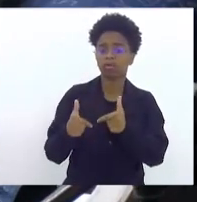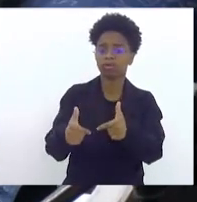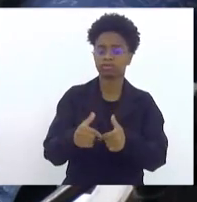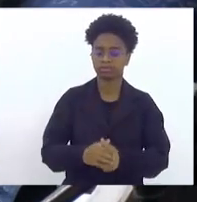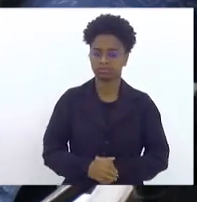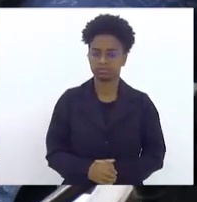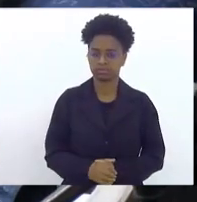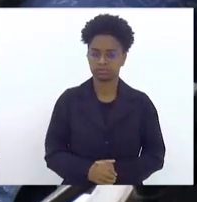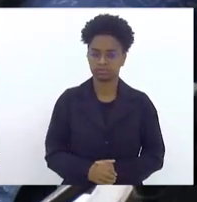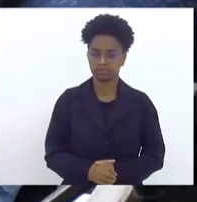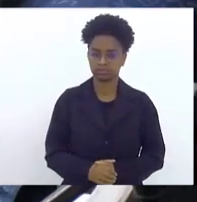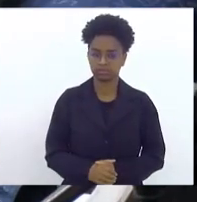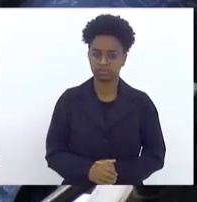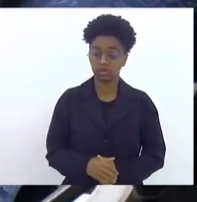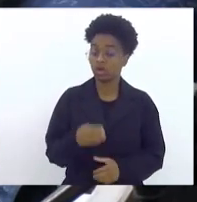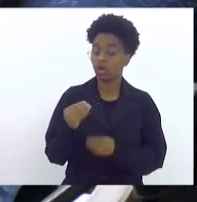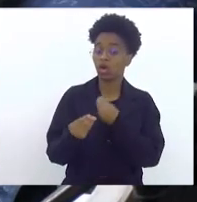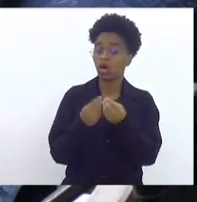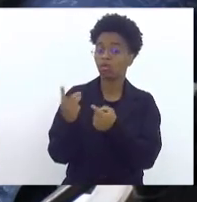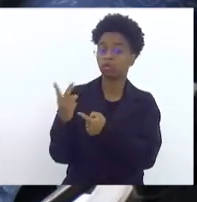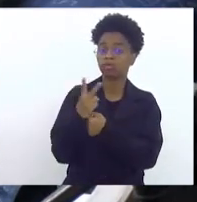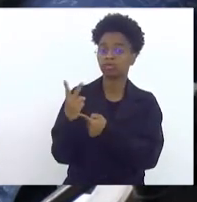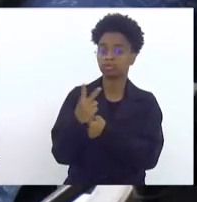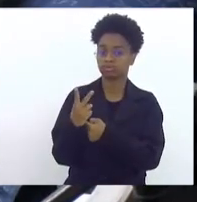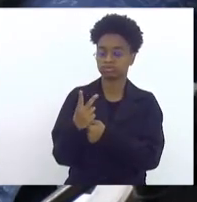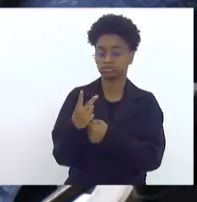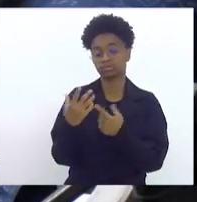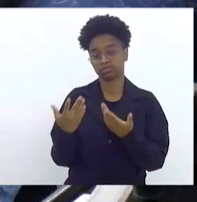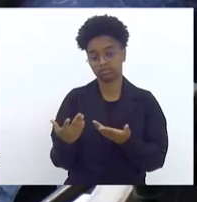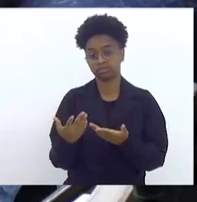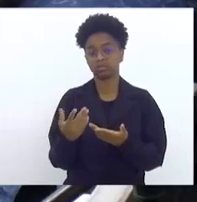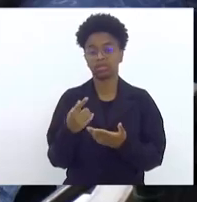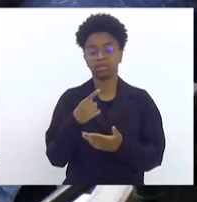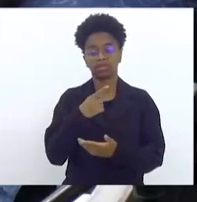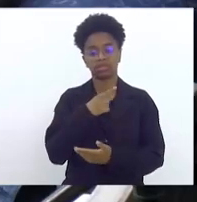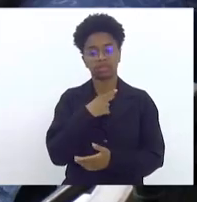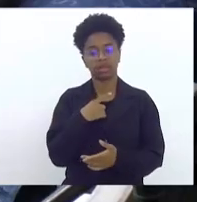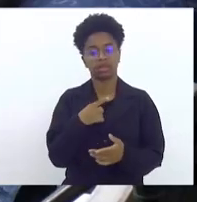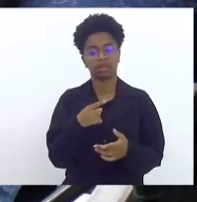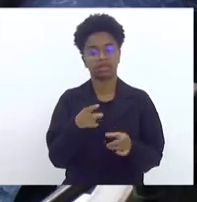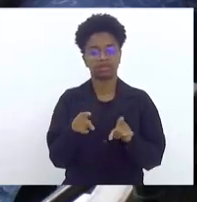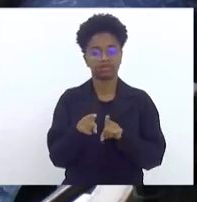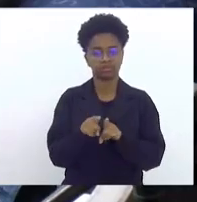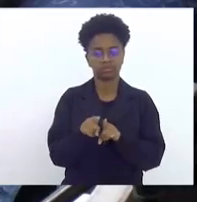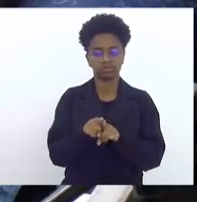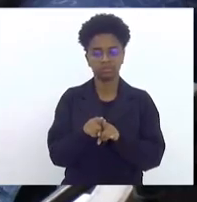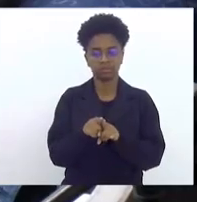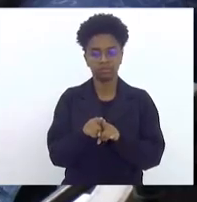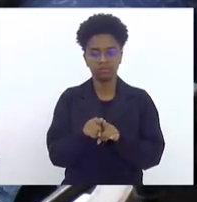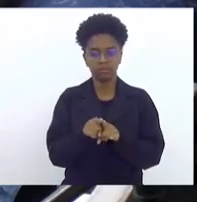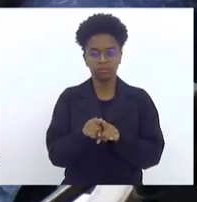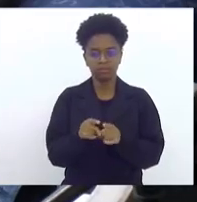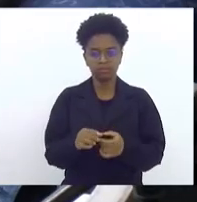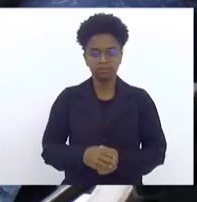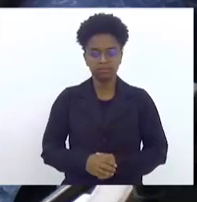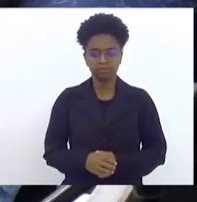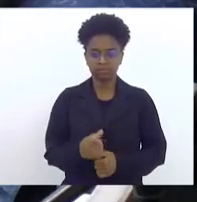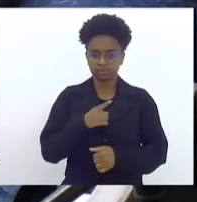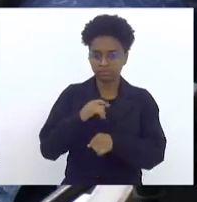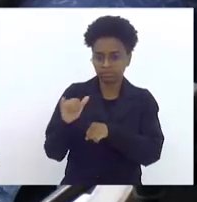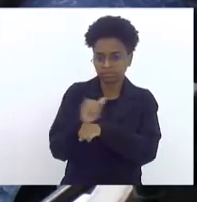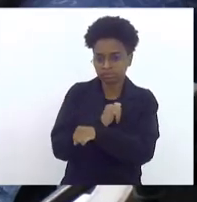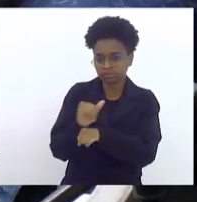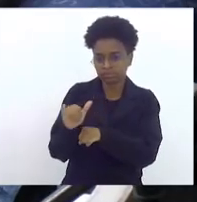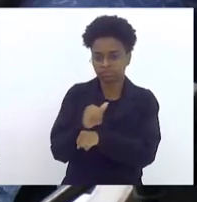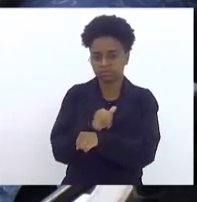que que você Como você pode se proteger E aí vem muito a parte né de nós termos instrumentos